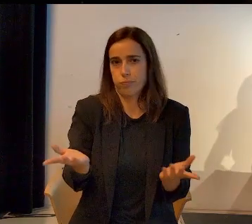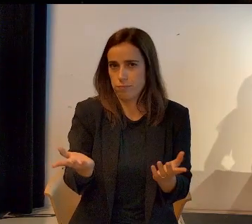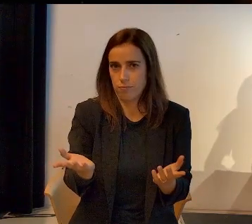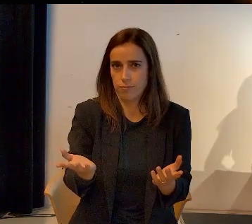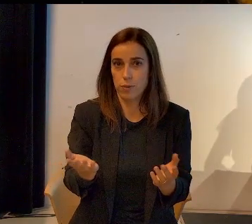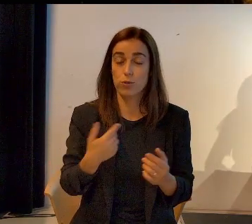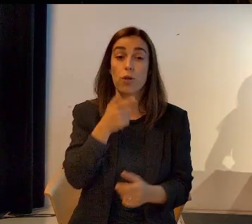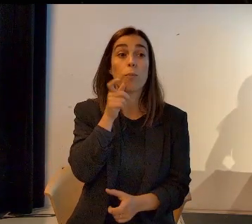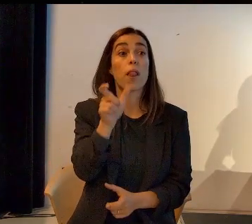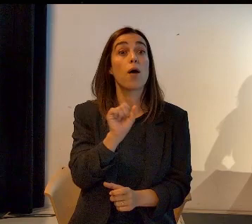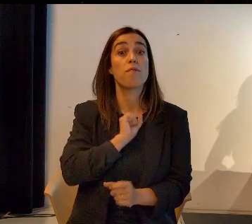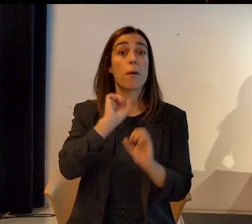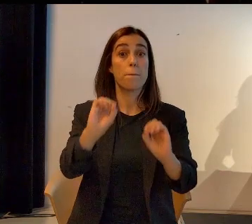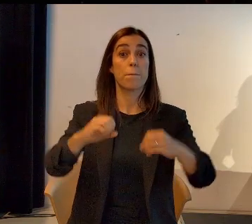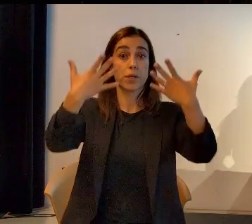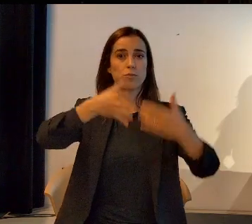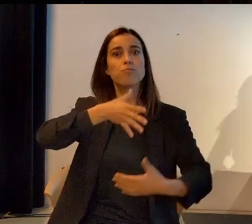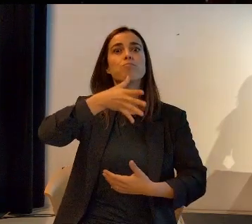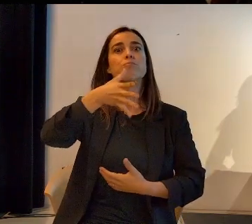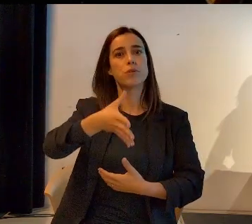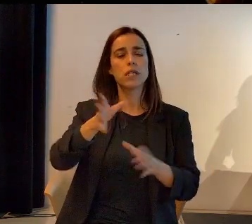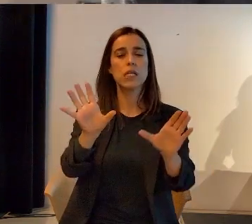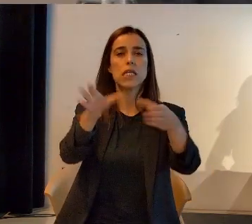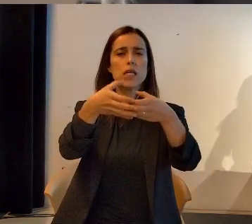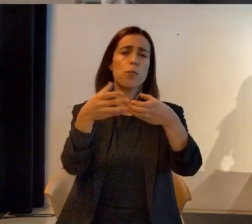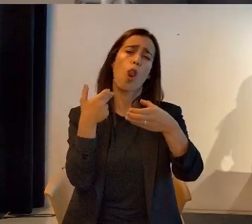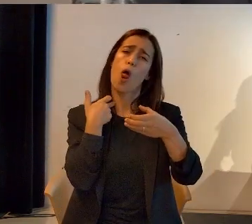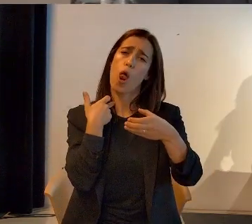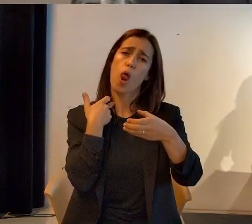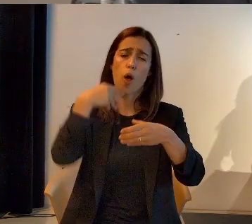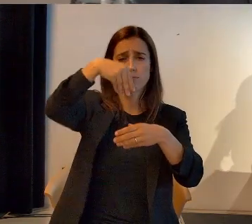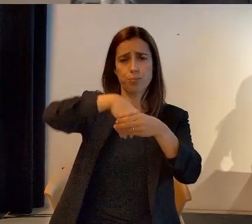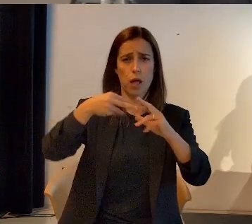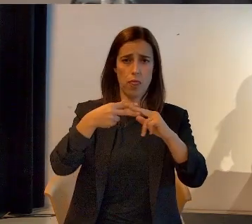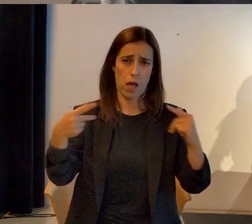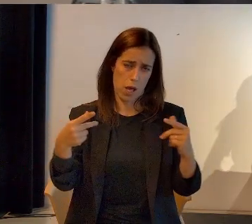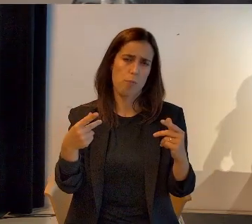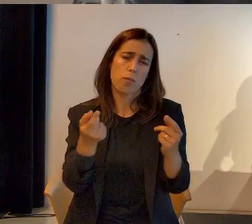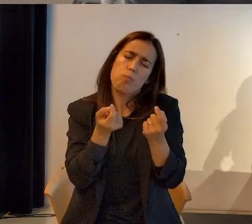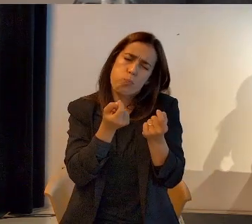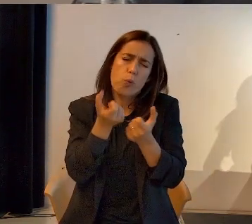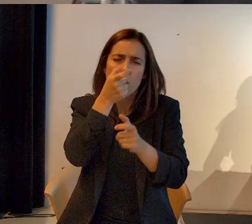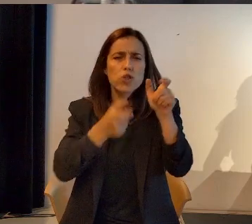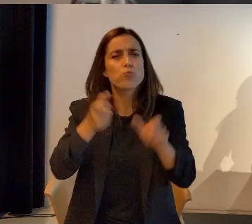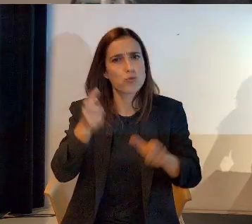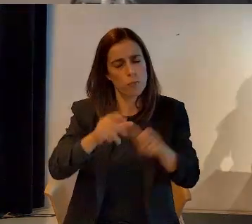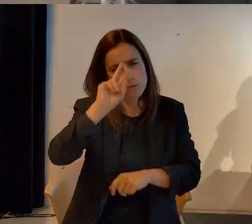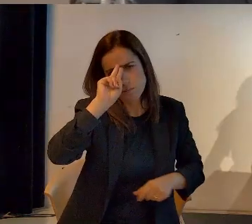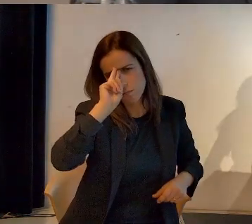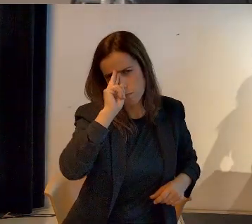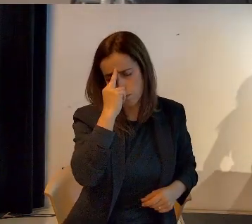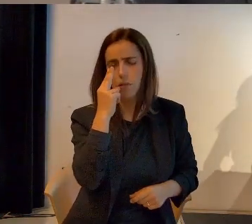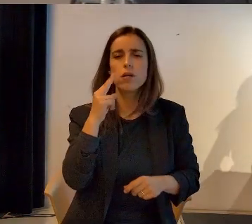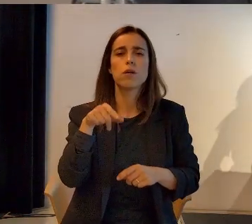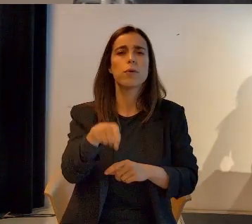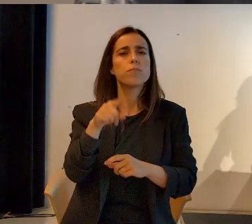as minhas primeiras palavras vão, logicamente, para uma equipa pequena que temos na Câmara, mas que tem dado tudo o que pode para que este